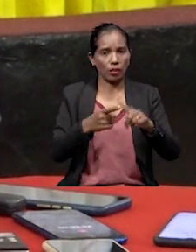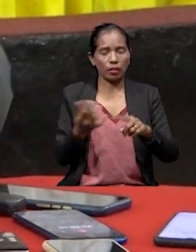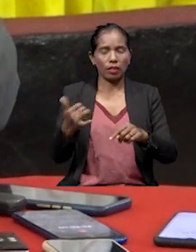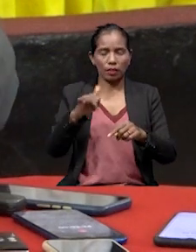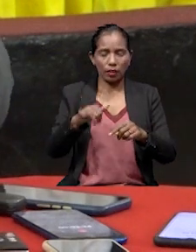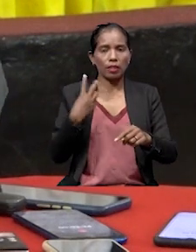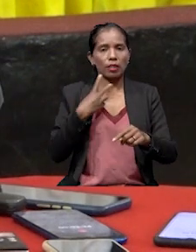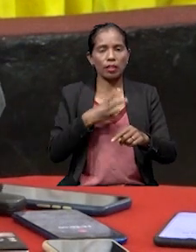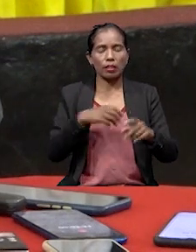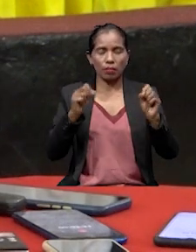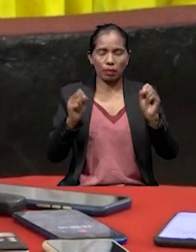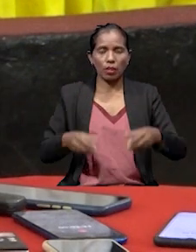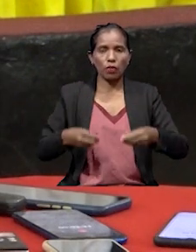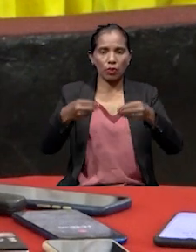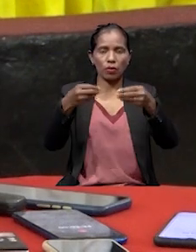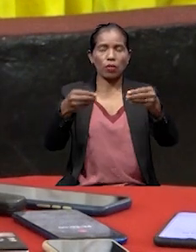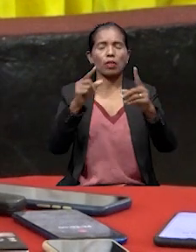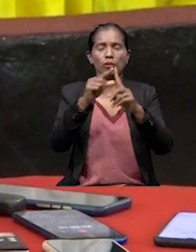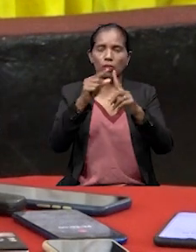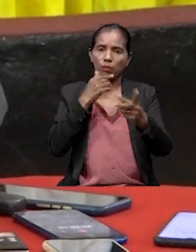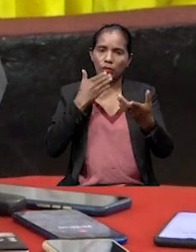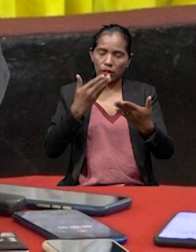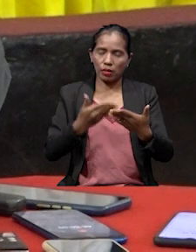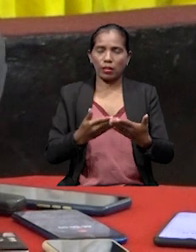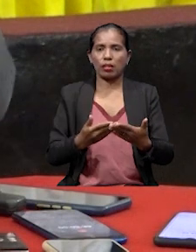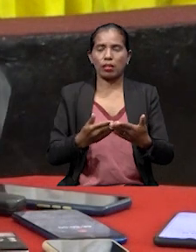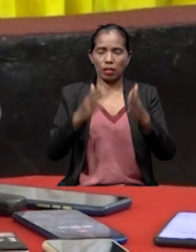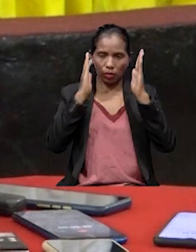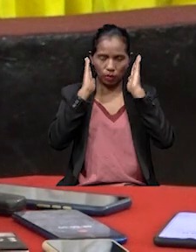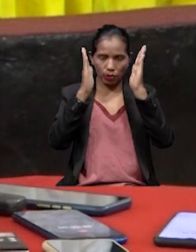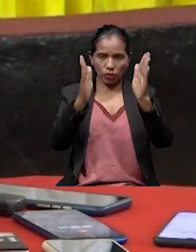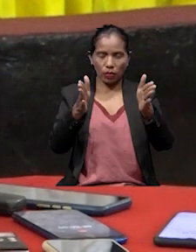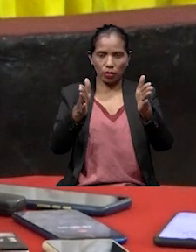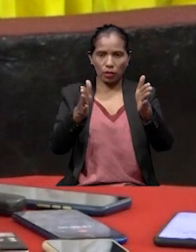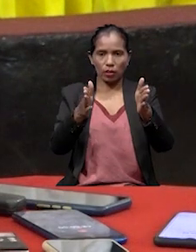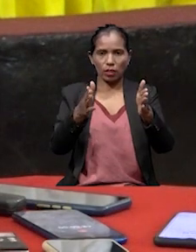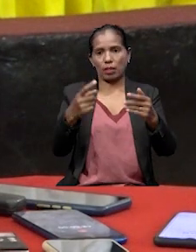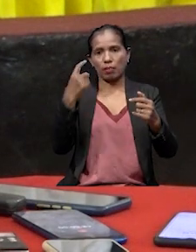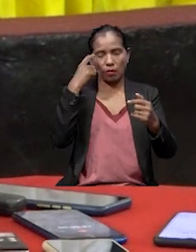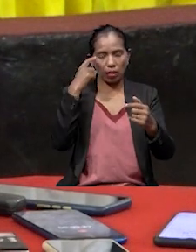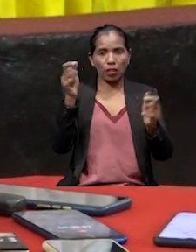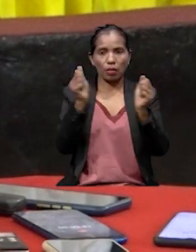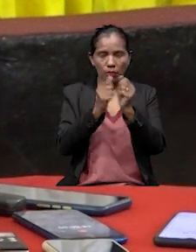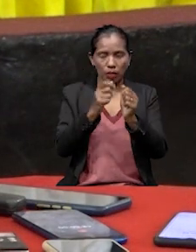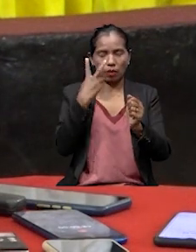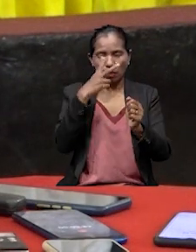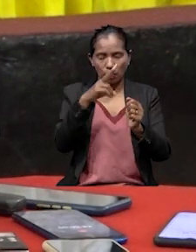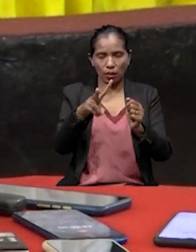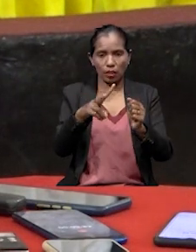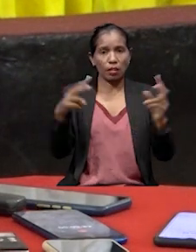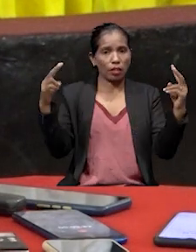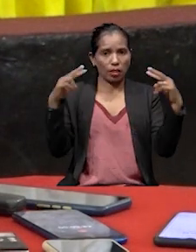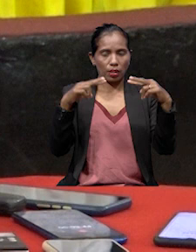para isso, para ir a coragem, até que matam para matam, e há o balanço